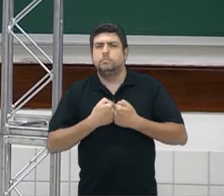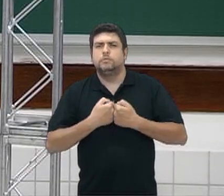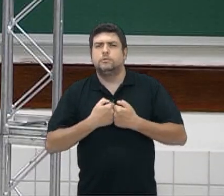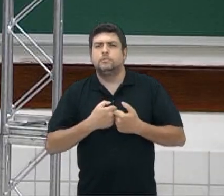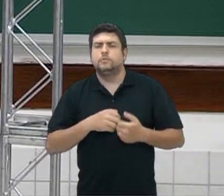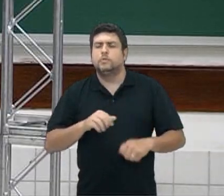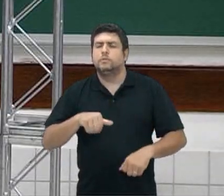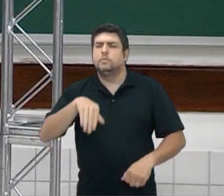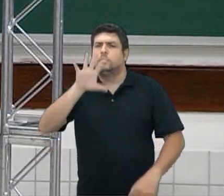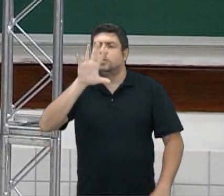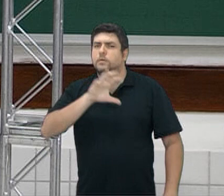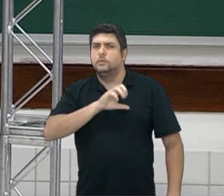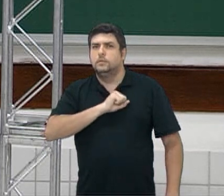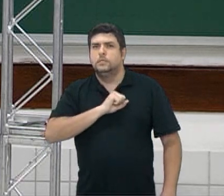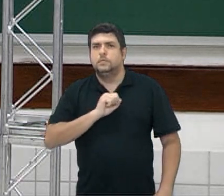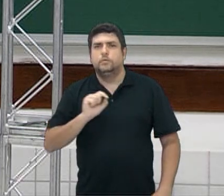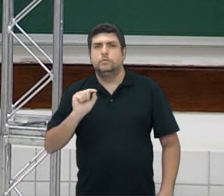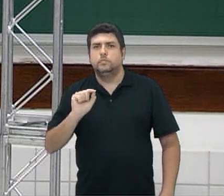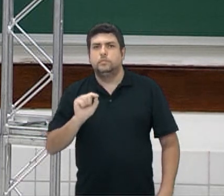Trapézio.